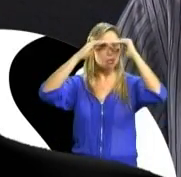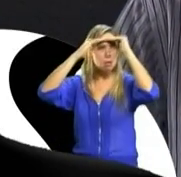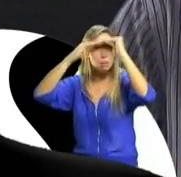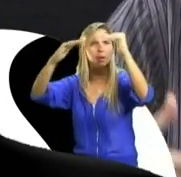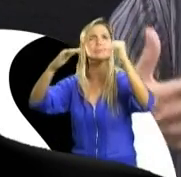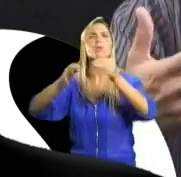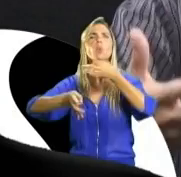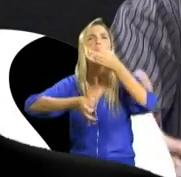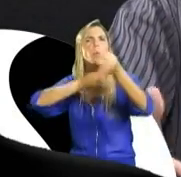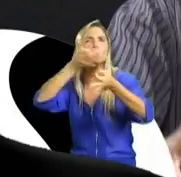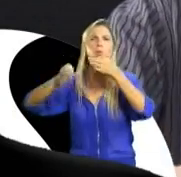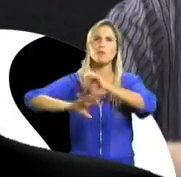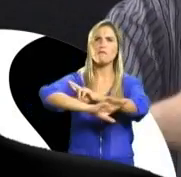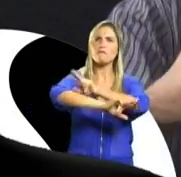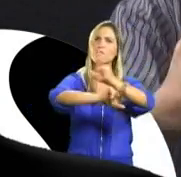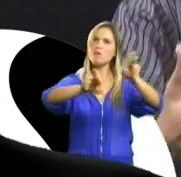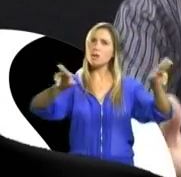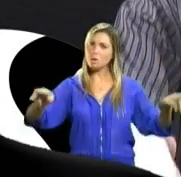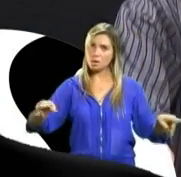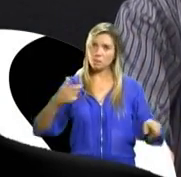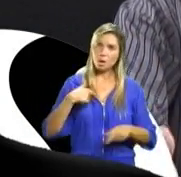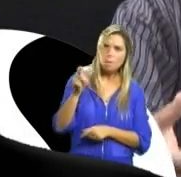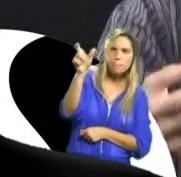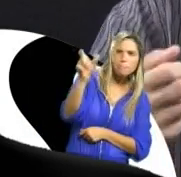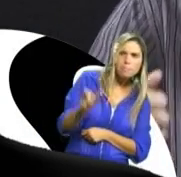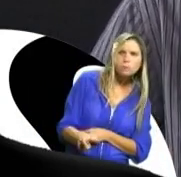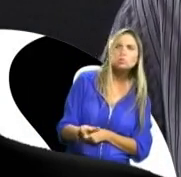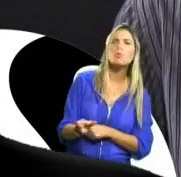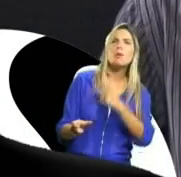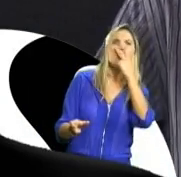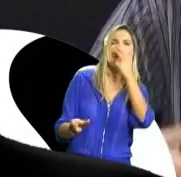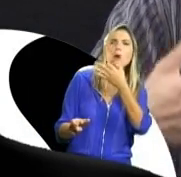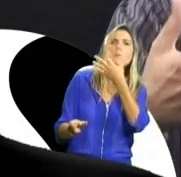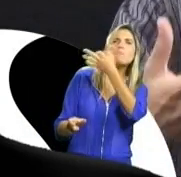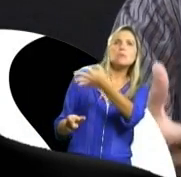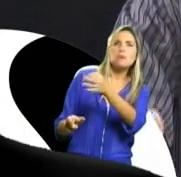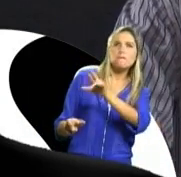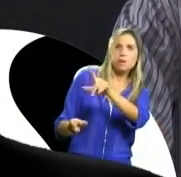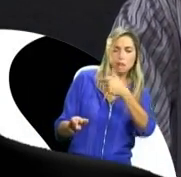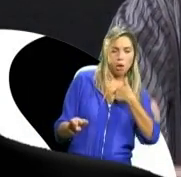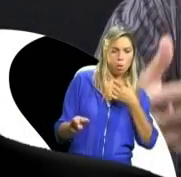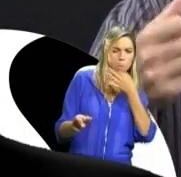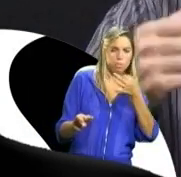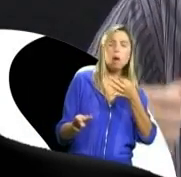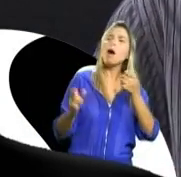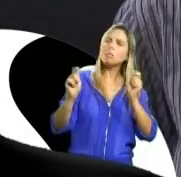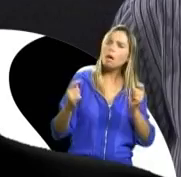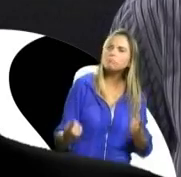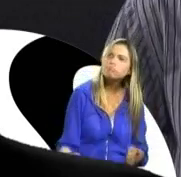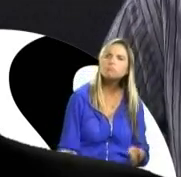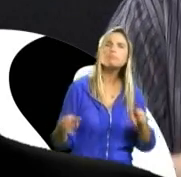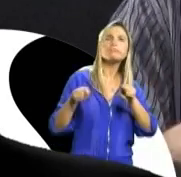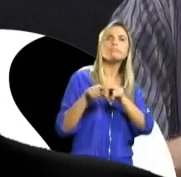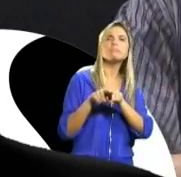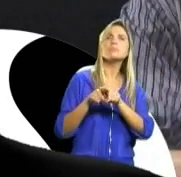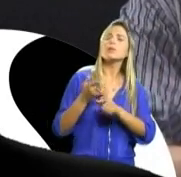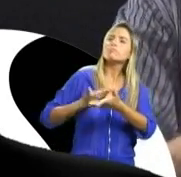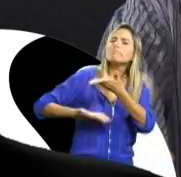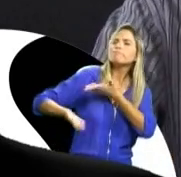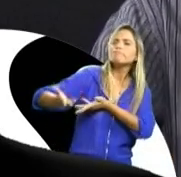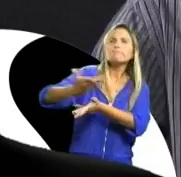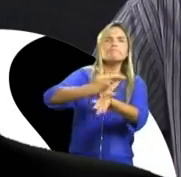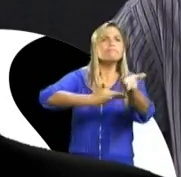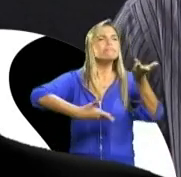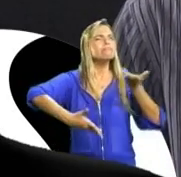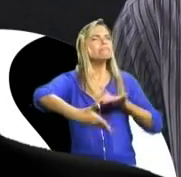do momento que eu consigo visualizar na outra alguém que vá construir junto comigo, que vá dialogar comigo, é